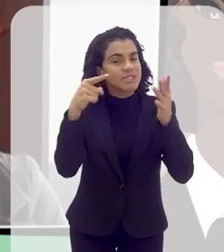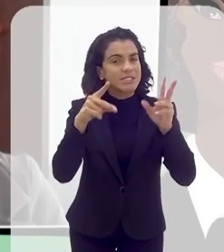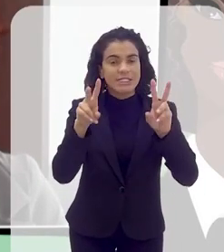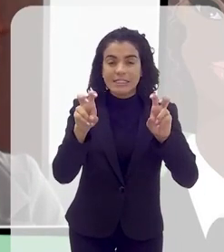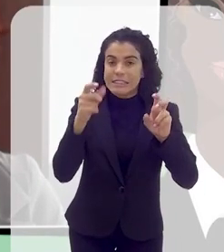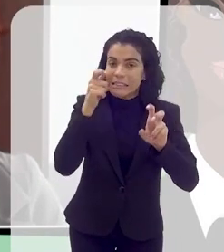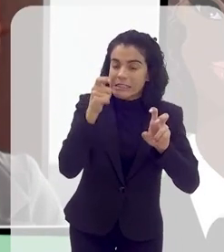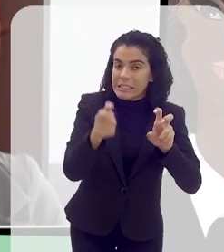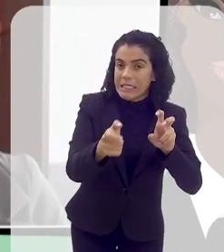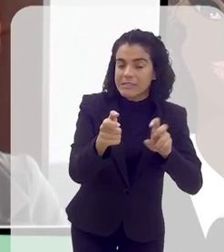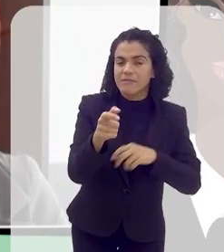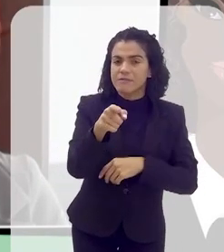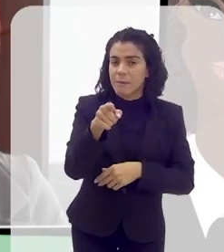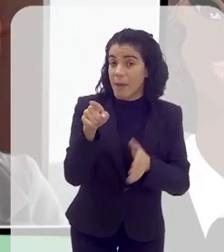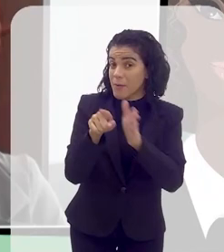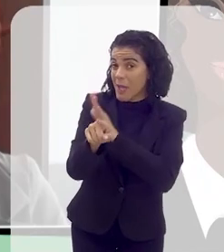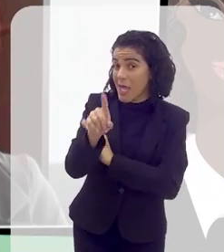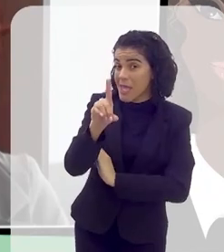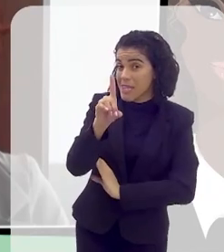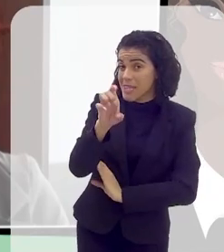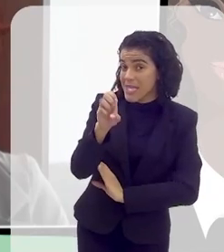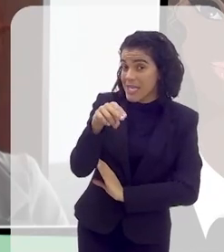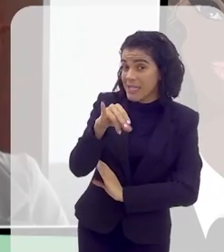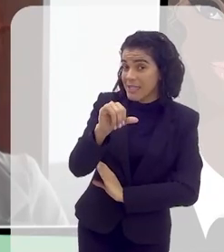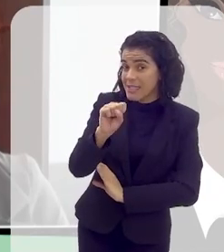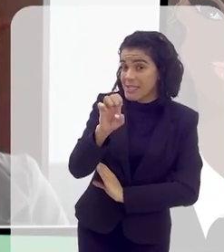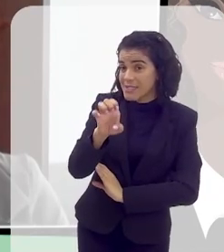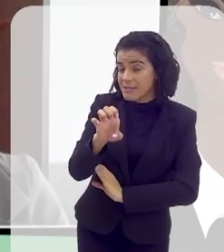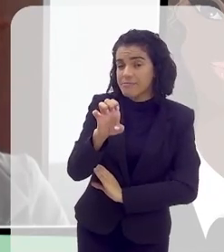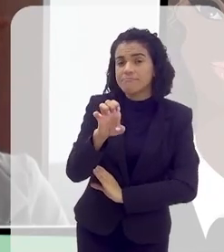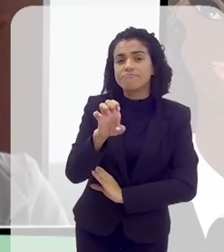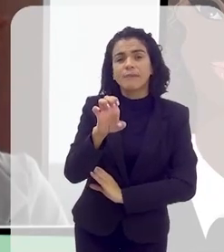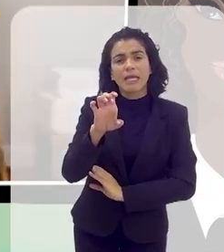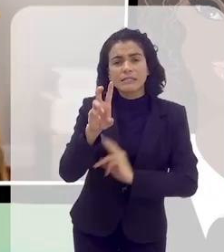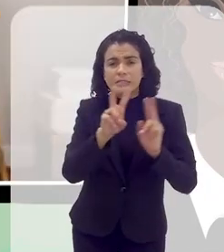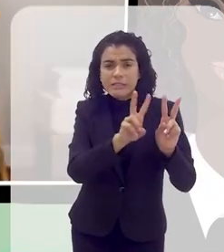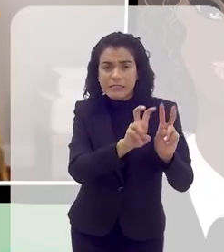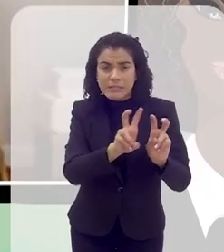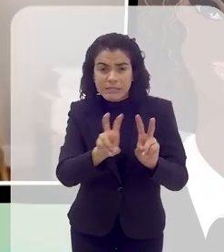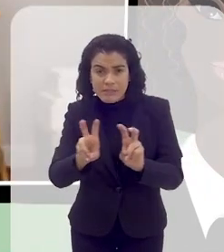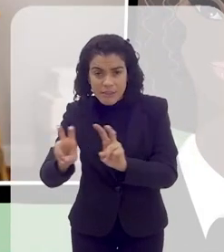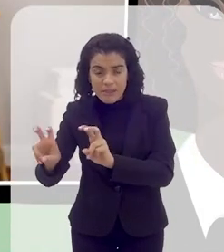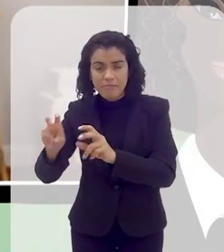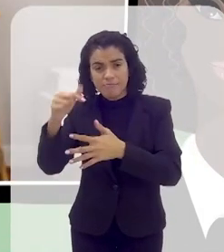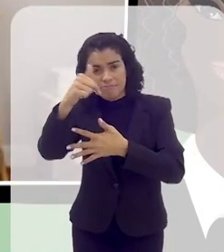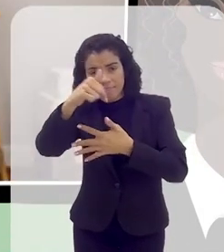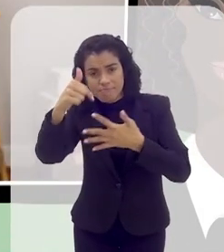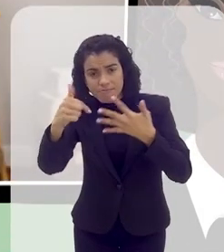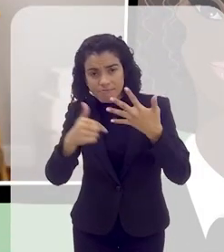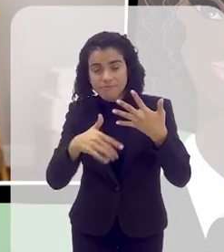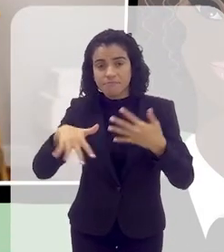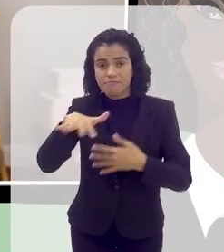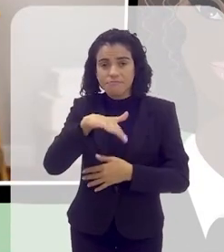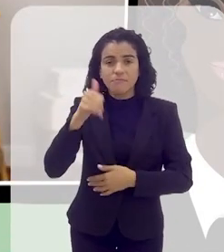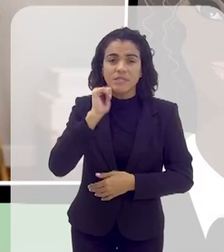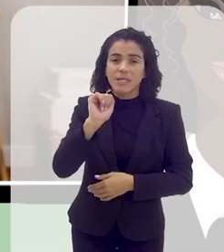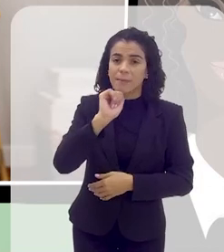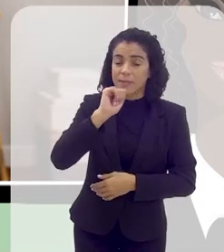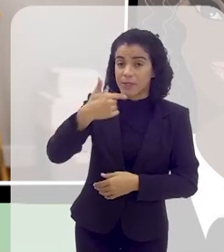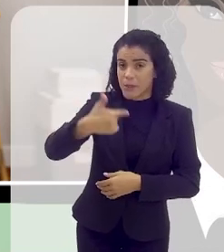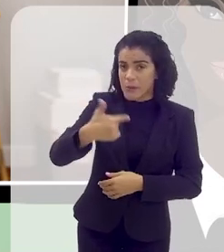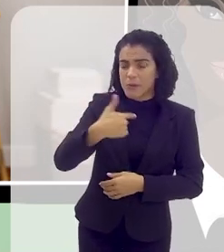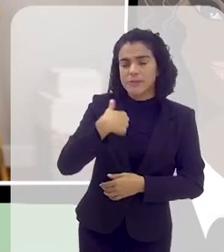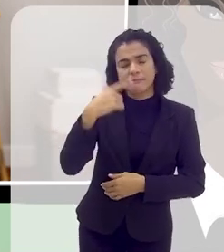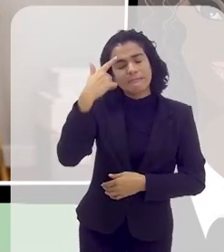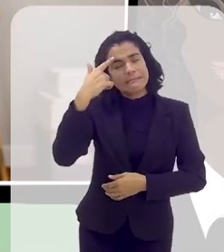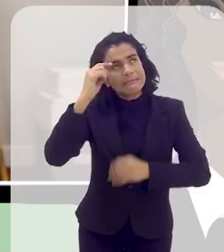muito interessante. E aí eu queria perguntar para você, Denise. É, dentro de todas essas questões que diariamente as madrastas,